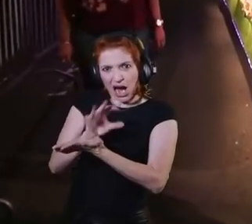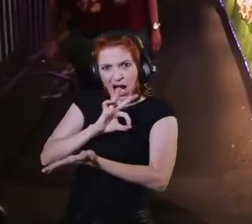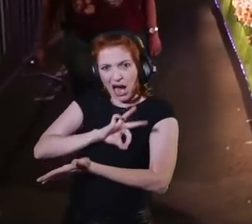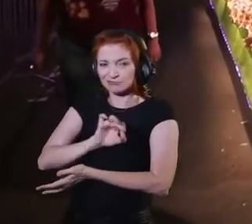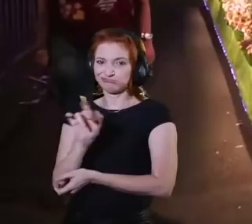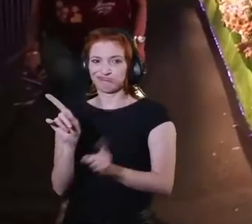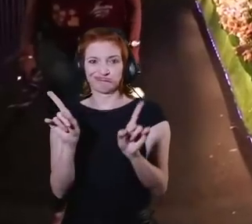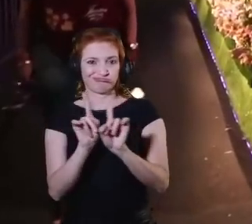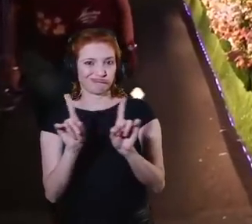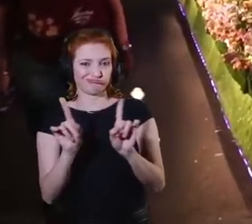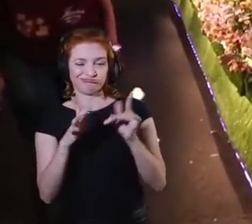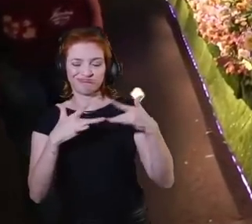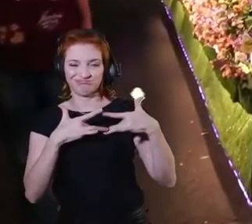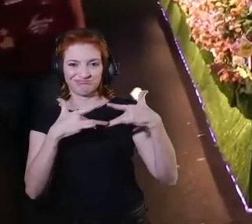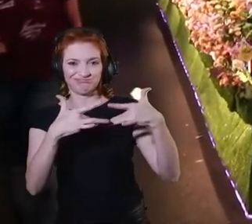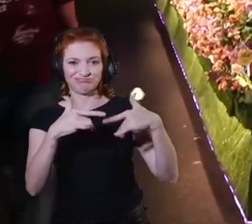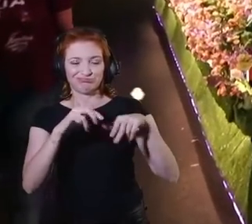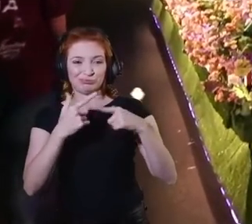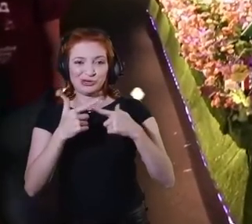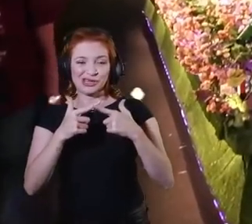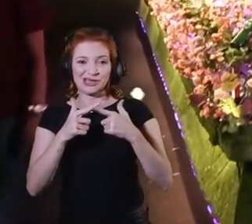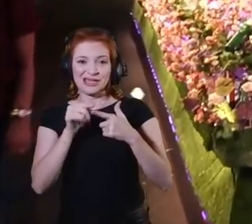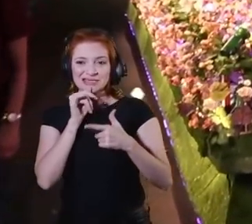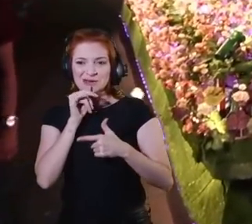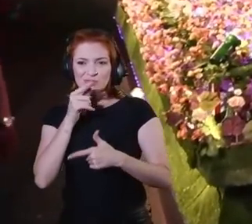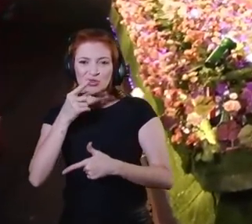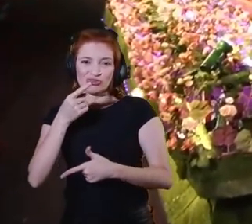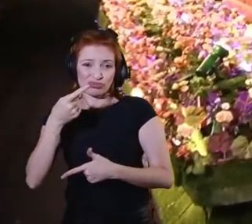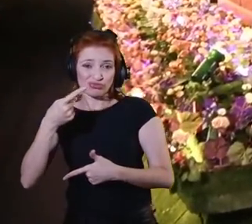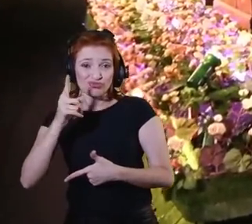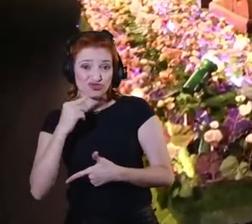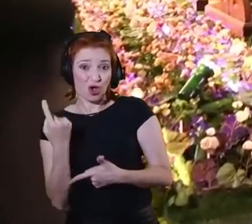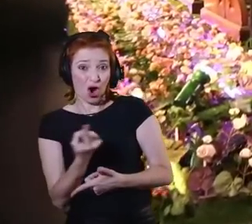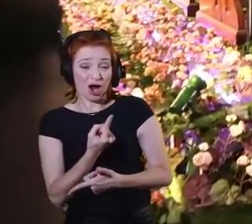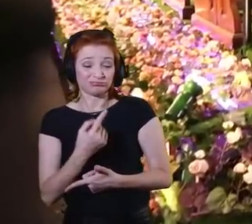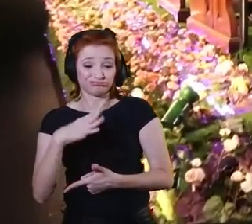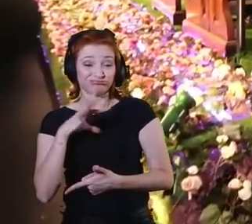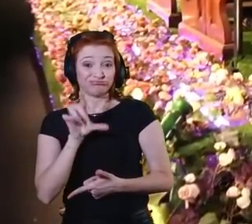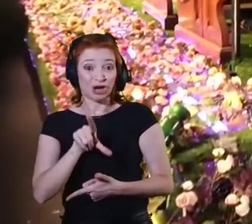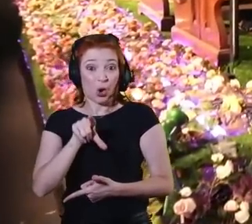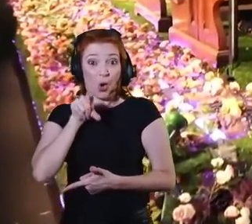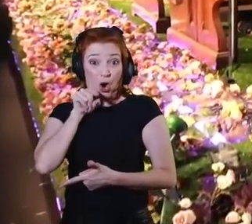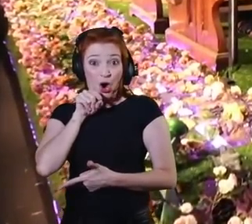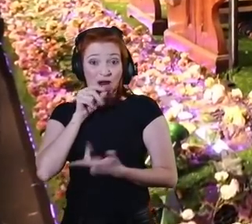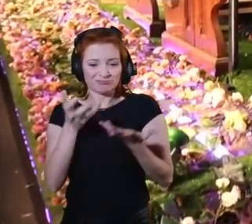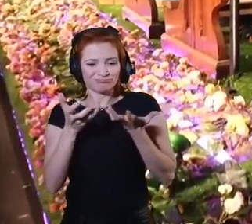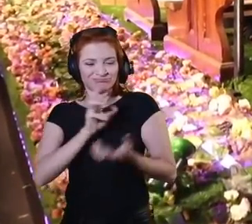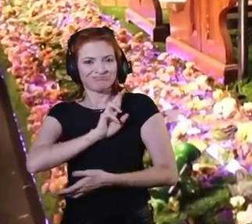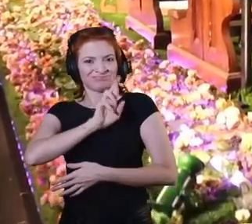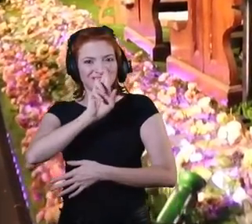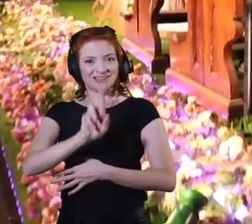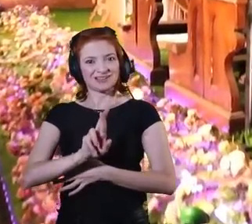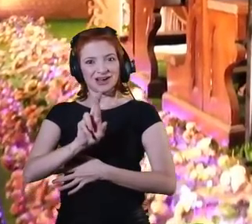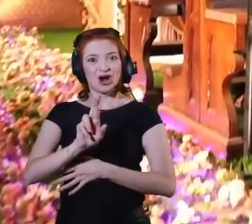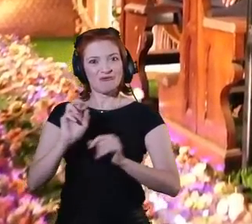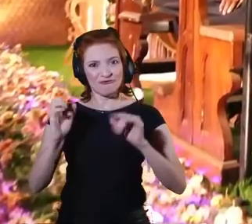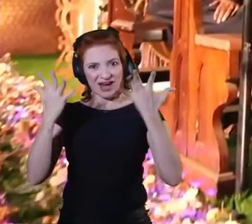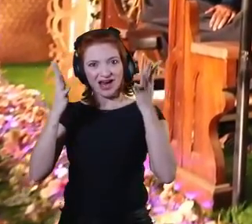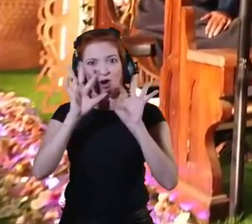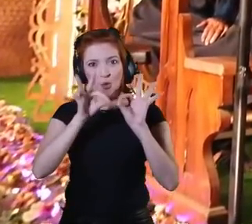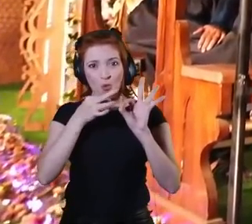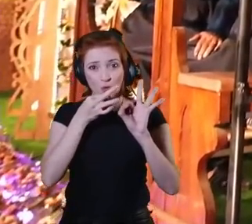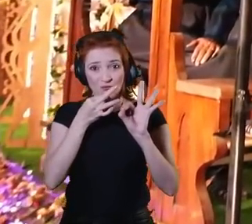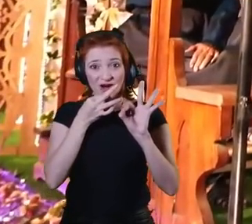realidade, quando a gente opta em fazer parte desse processo, né, dessa representatividade que a festa da uva tem, primeiramente